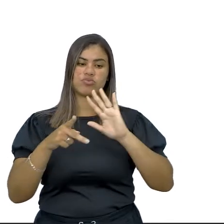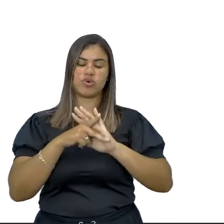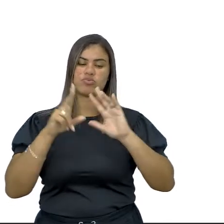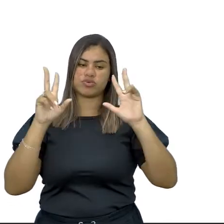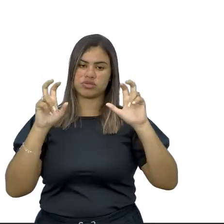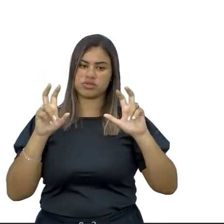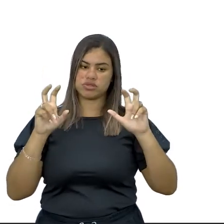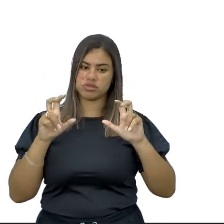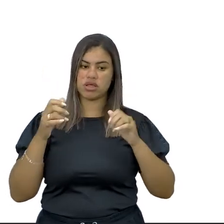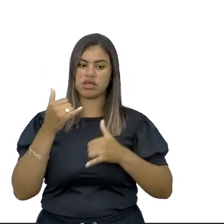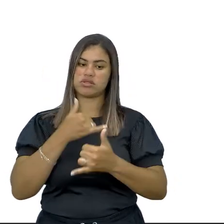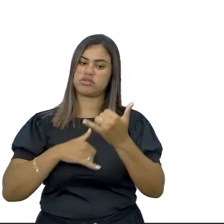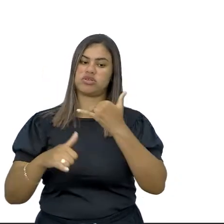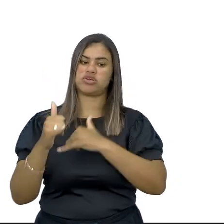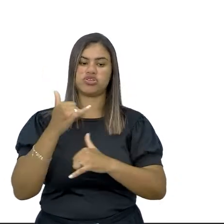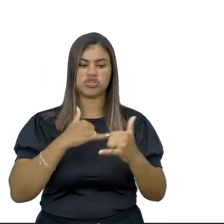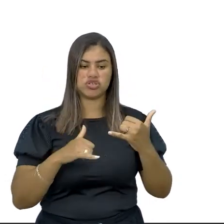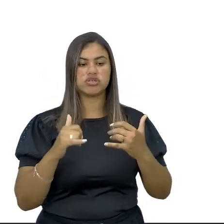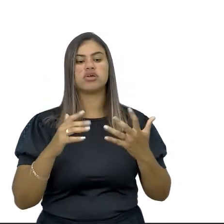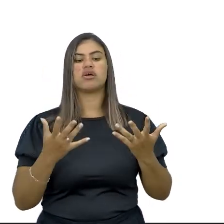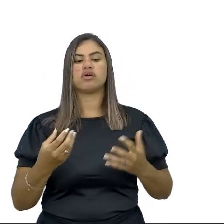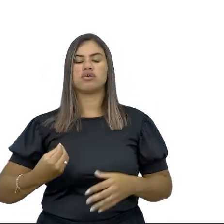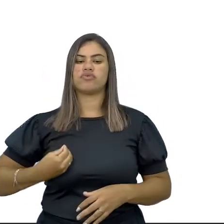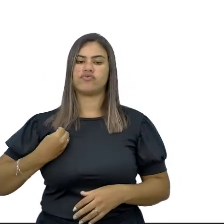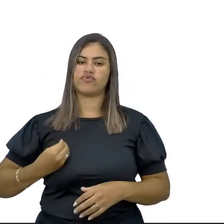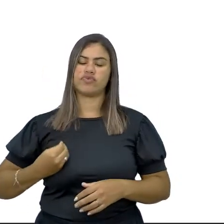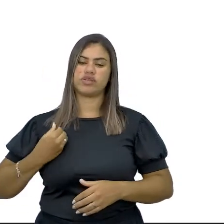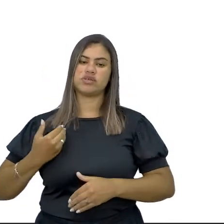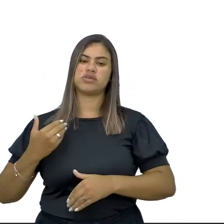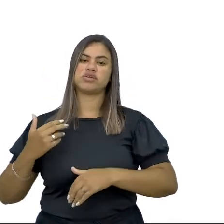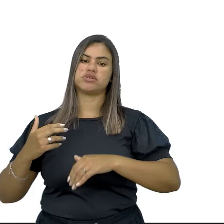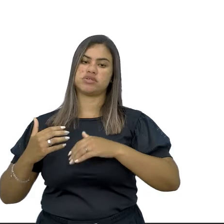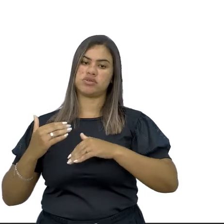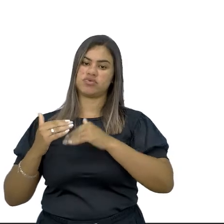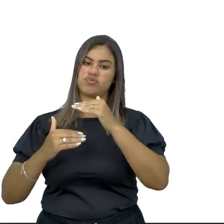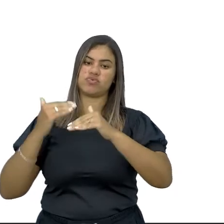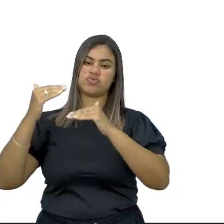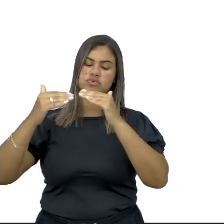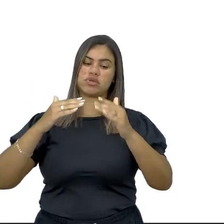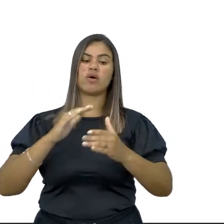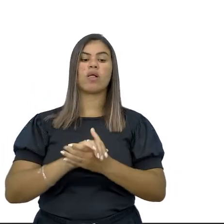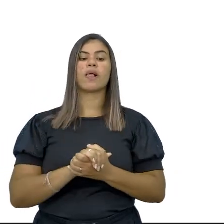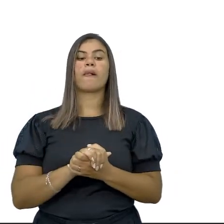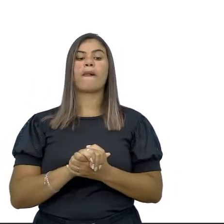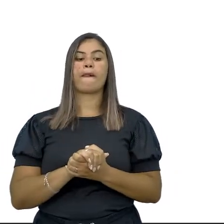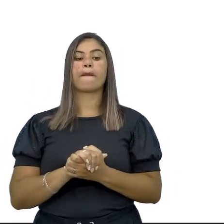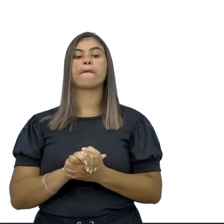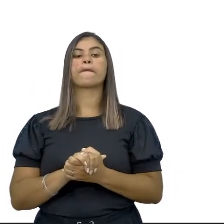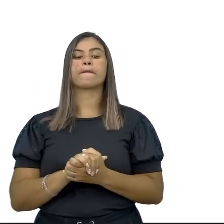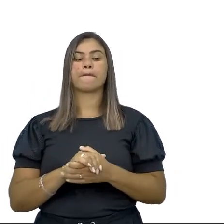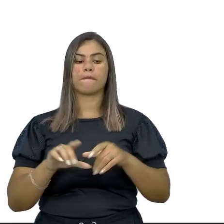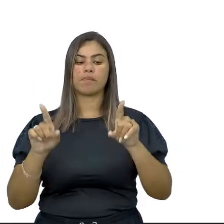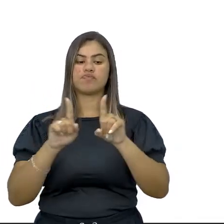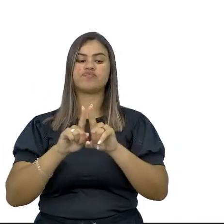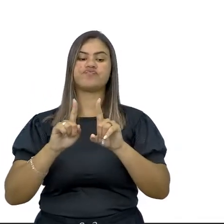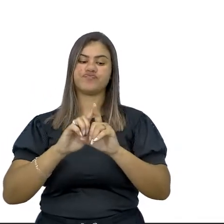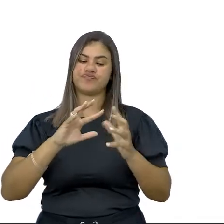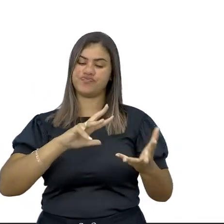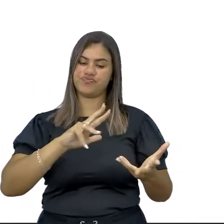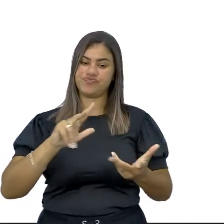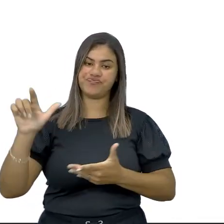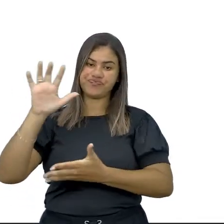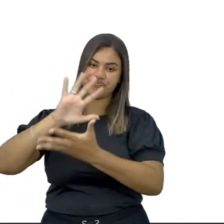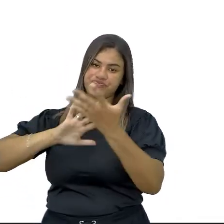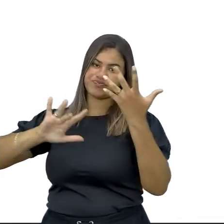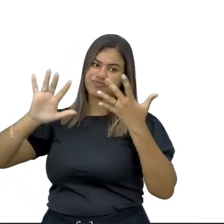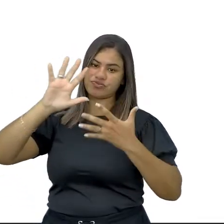matéria e energia, com habilidades da vida e evolução, e também, né, da terra e universo. Então,